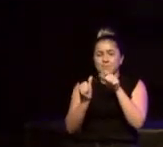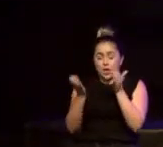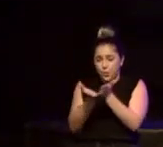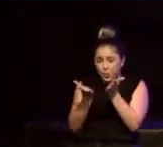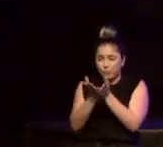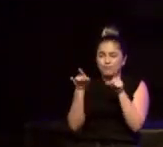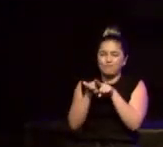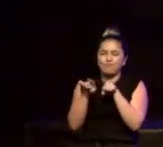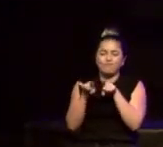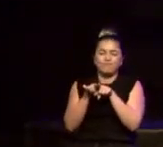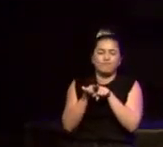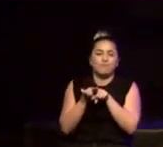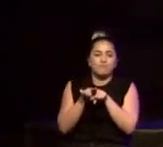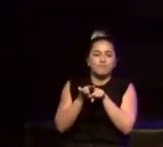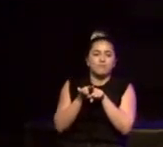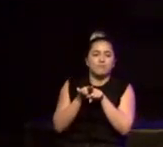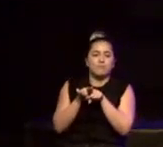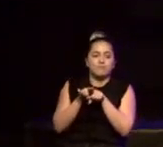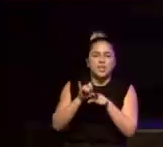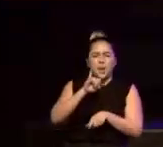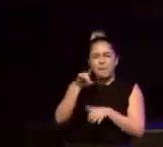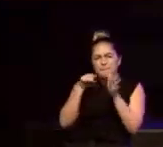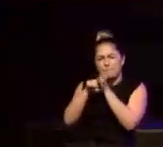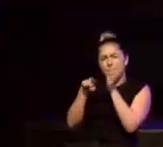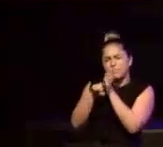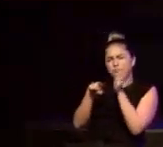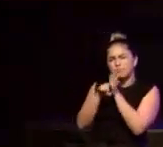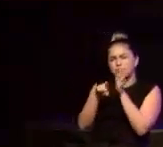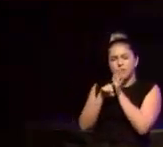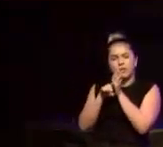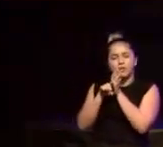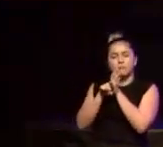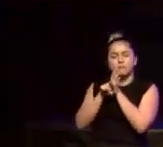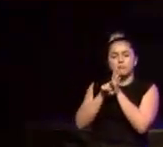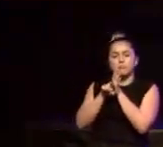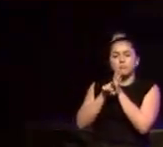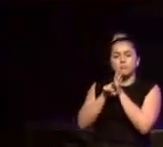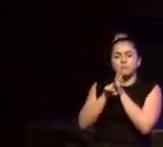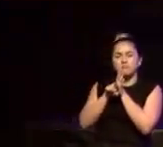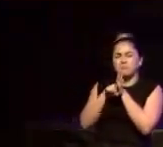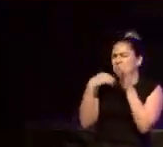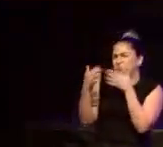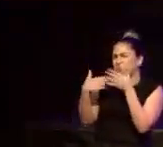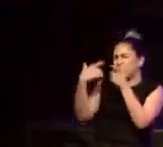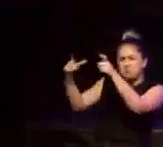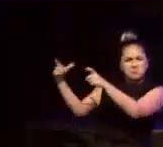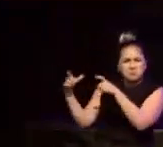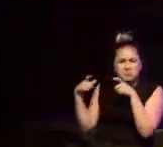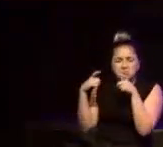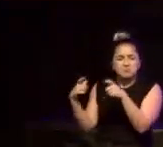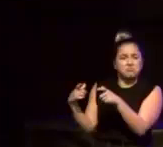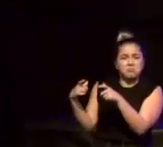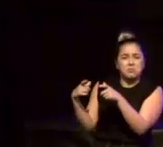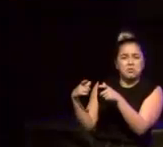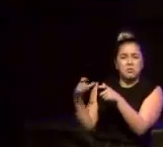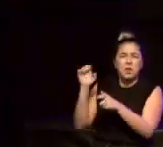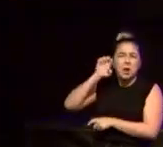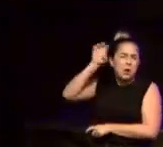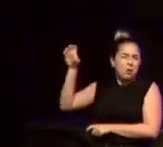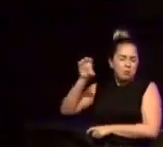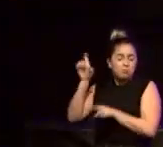cristãos. E se você perguntar aí fora, ou qualquer lugar do lado de cá do mundo, em alguns lugares na Europa